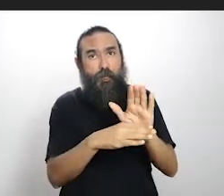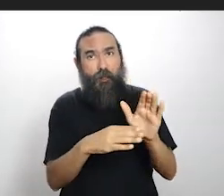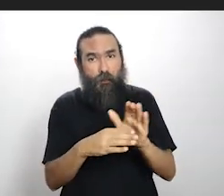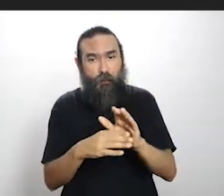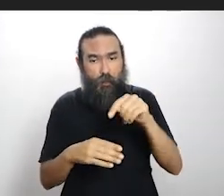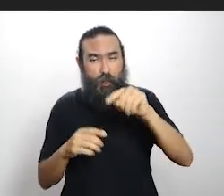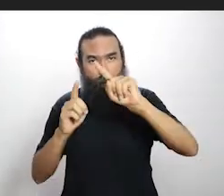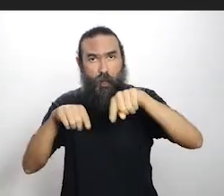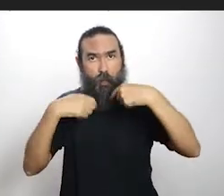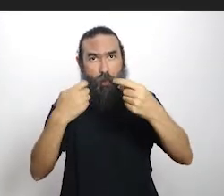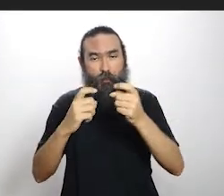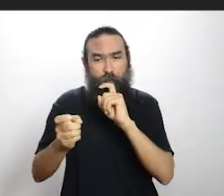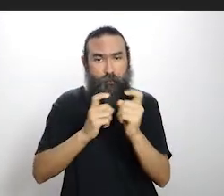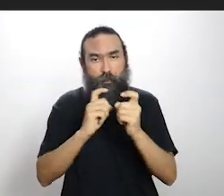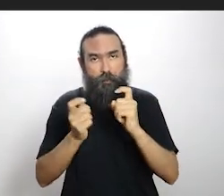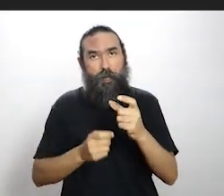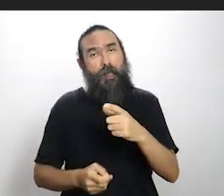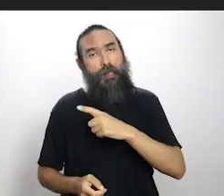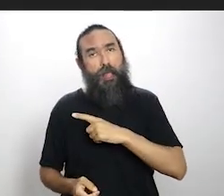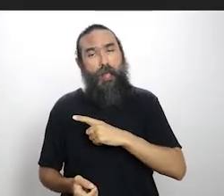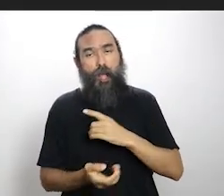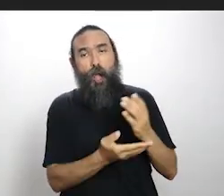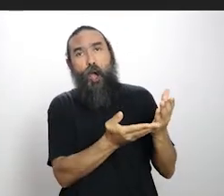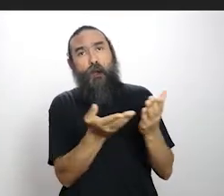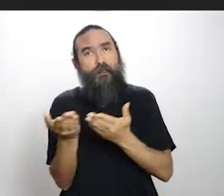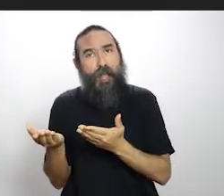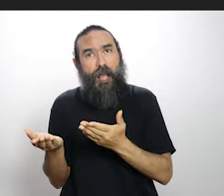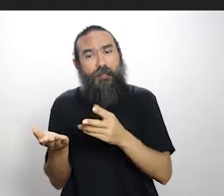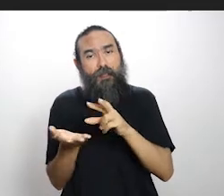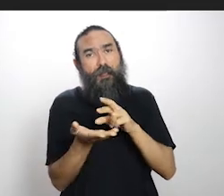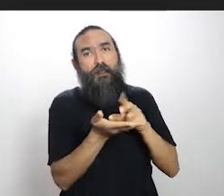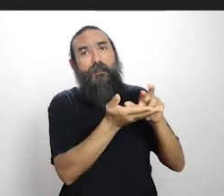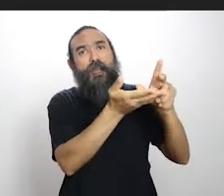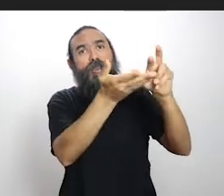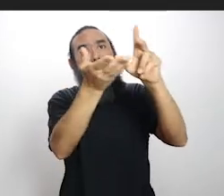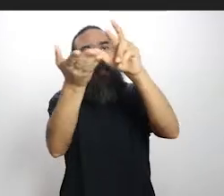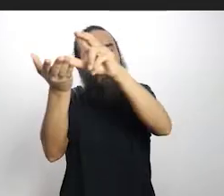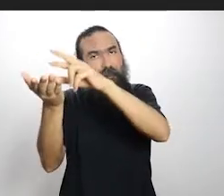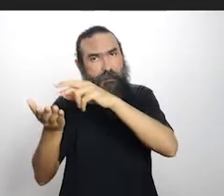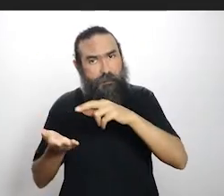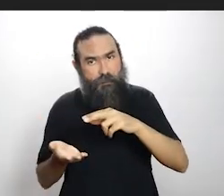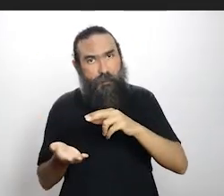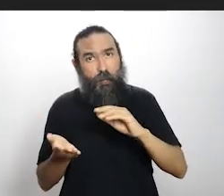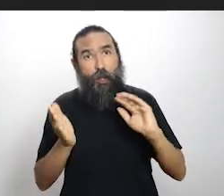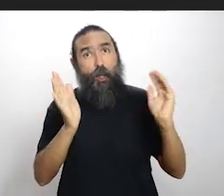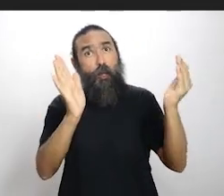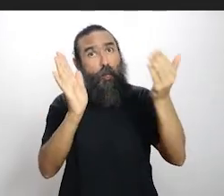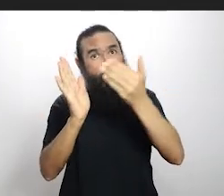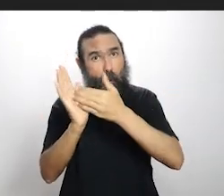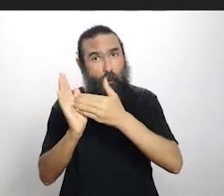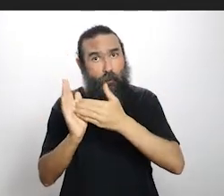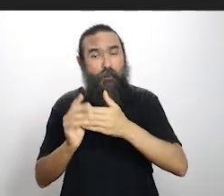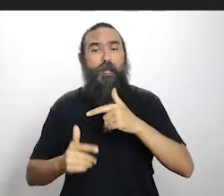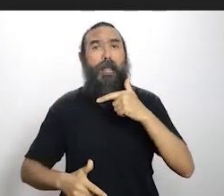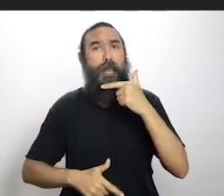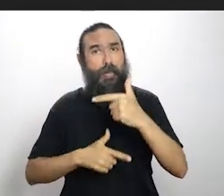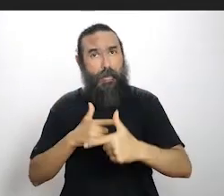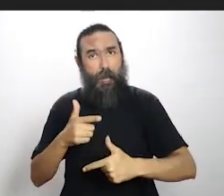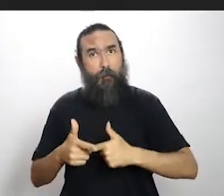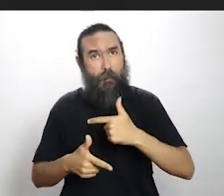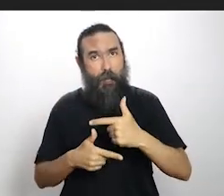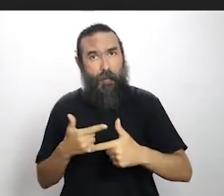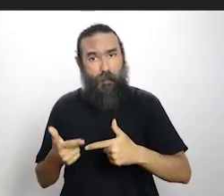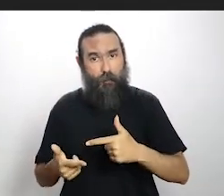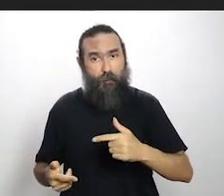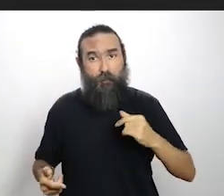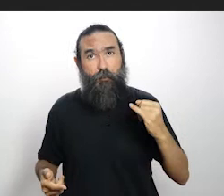gente tem convidados e convidadas de tra diferentes trajetórias, mas todos com